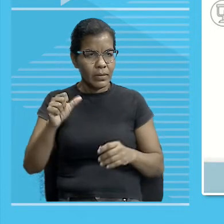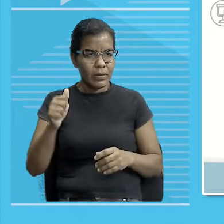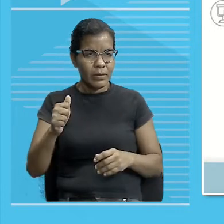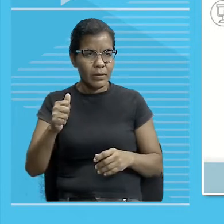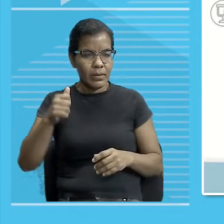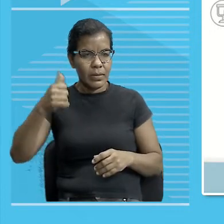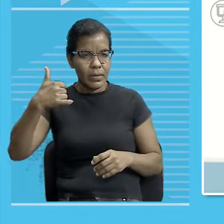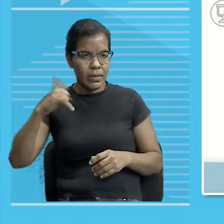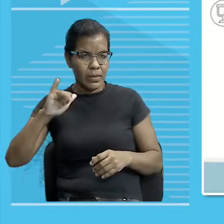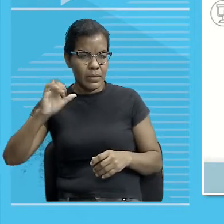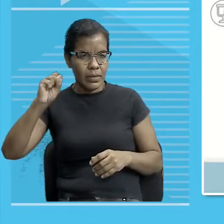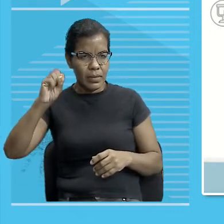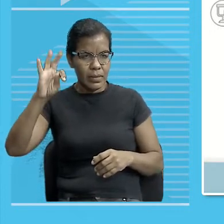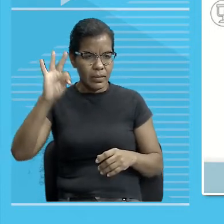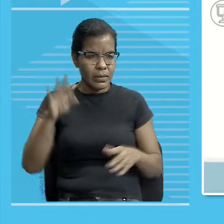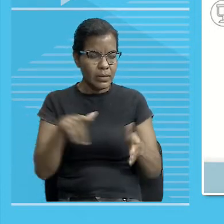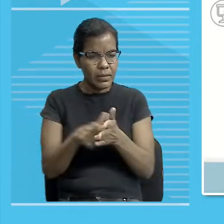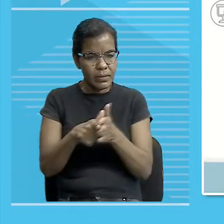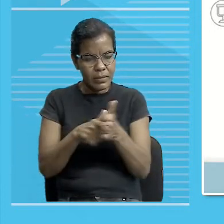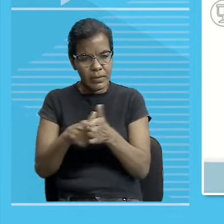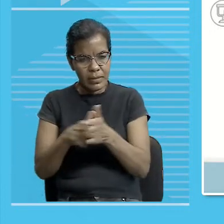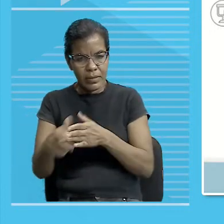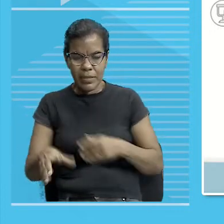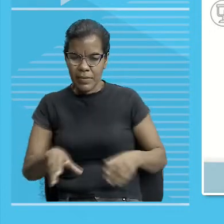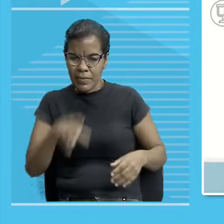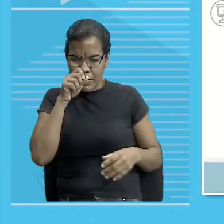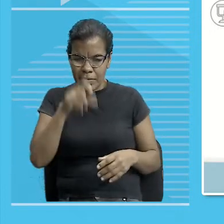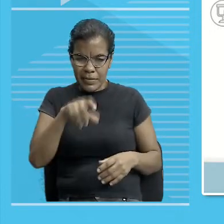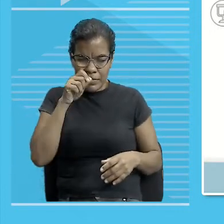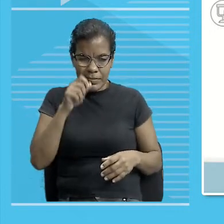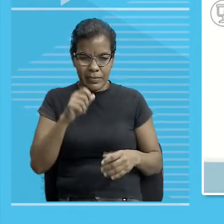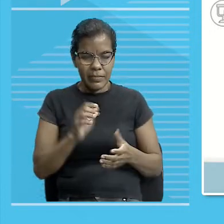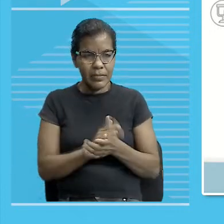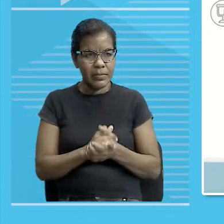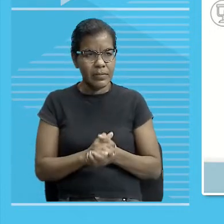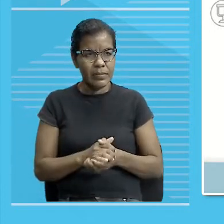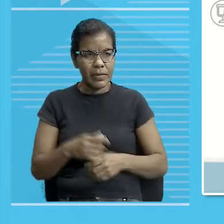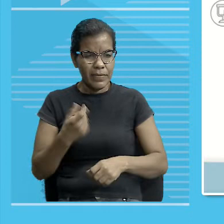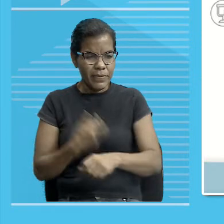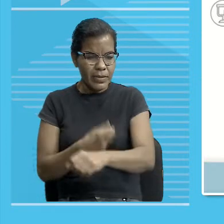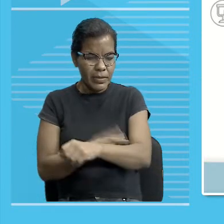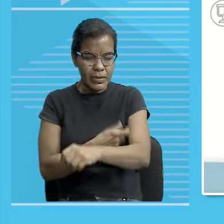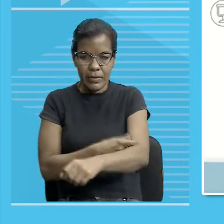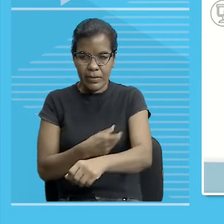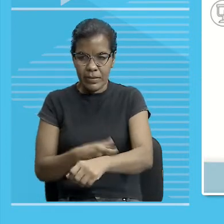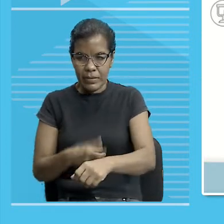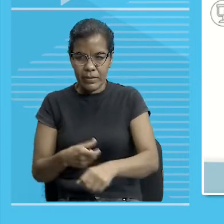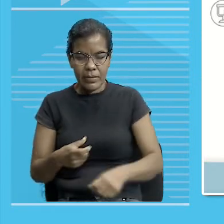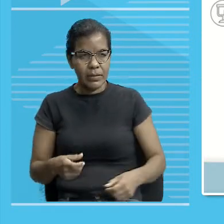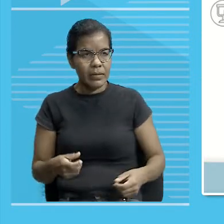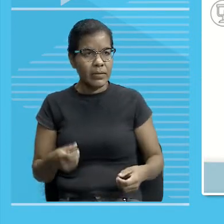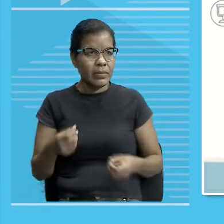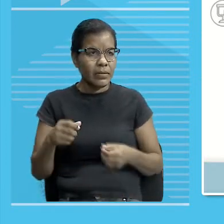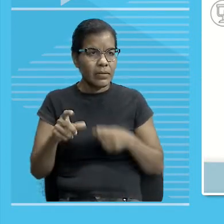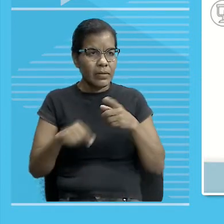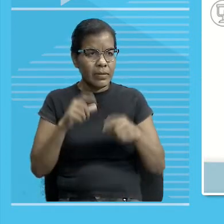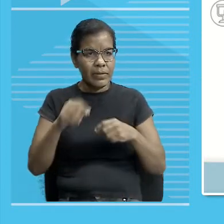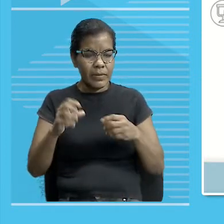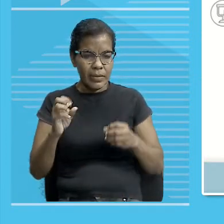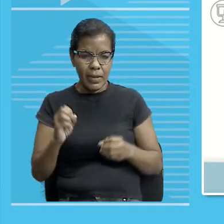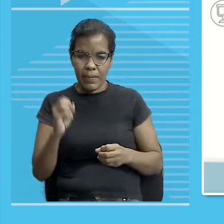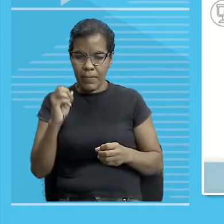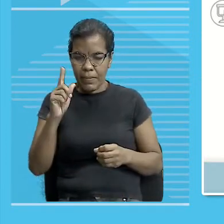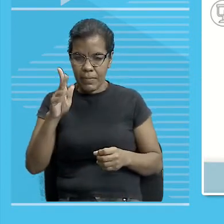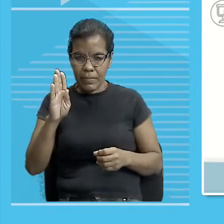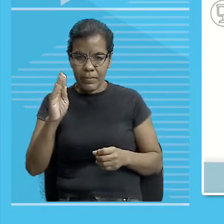corrimento. Através do mau cheiro. Através da ferida. Através da bolha. Através